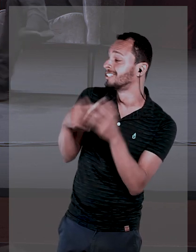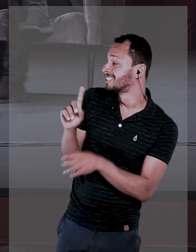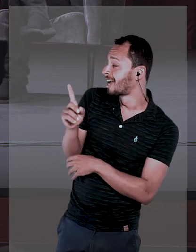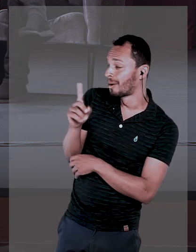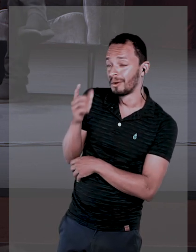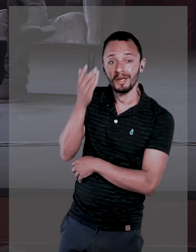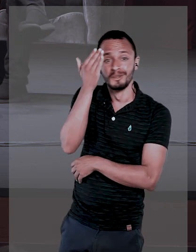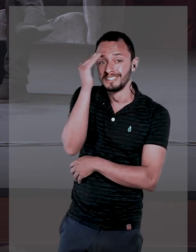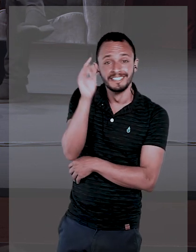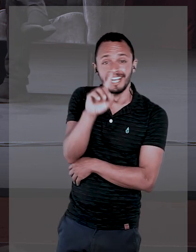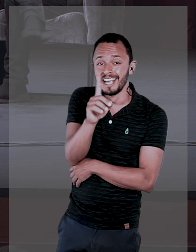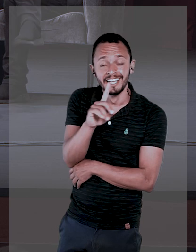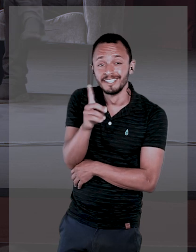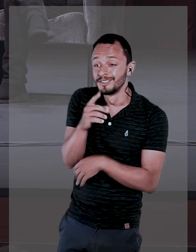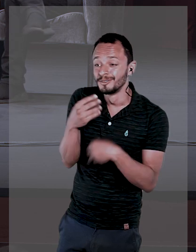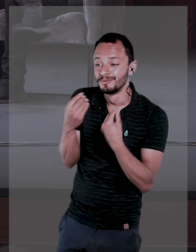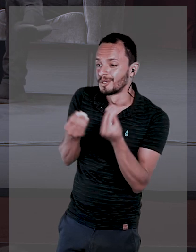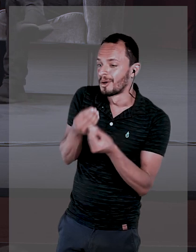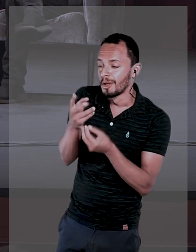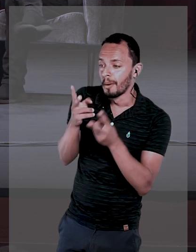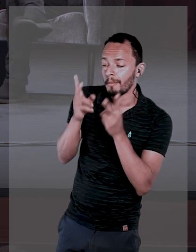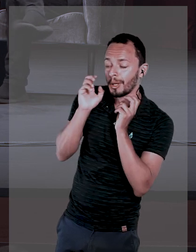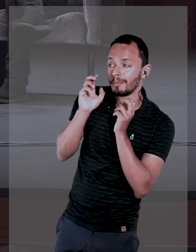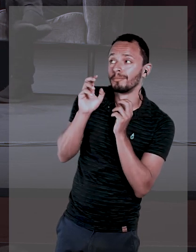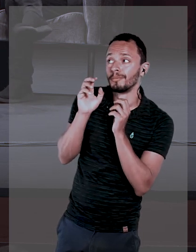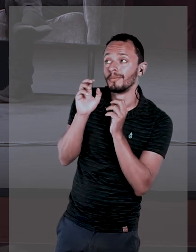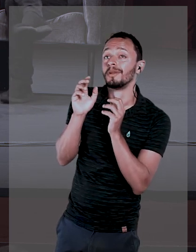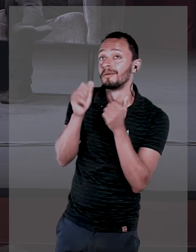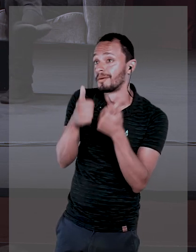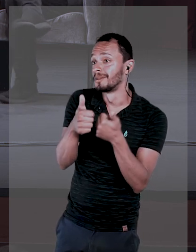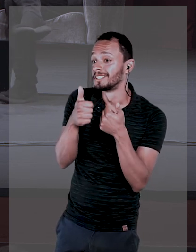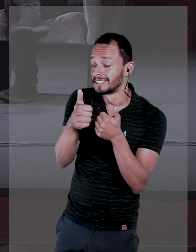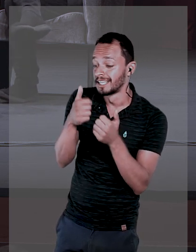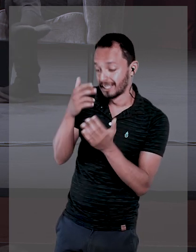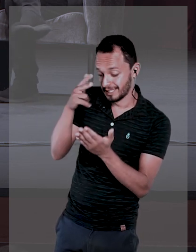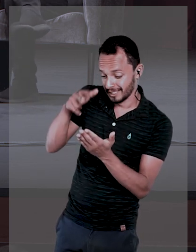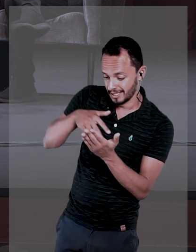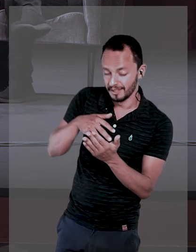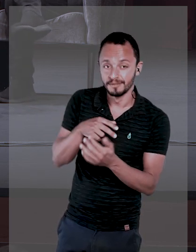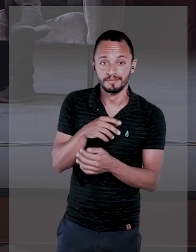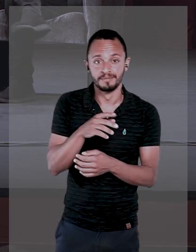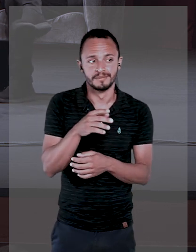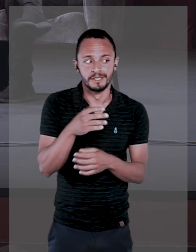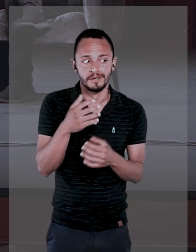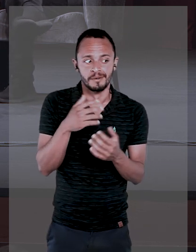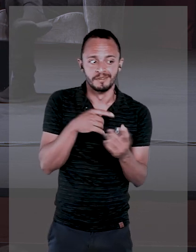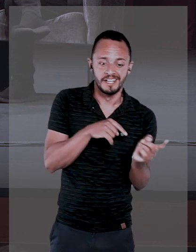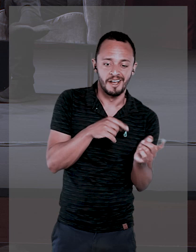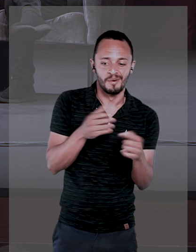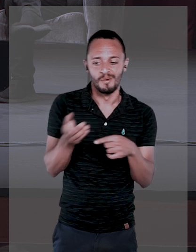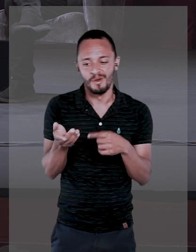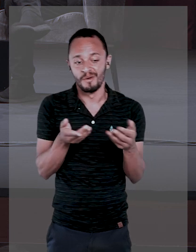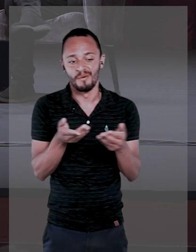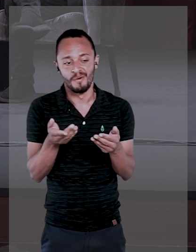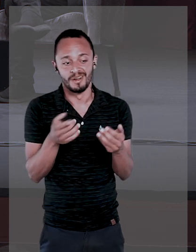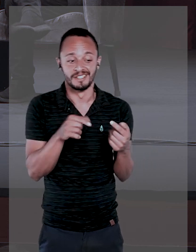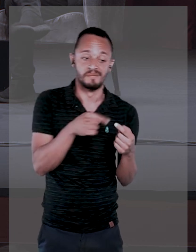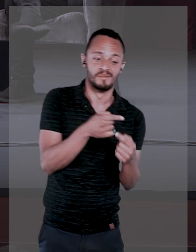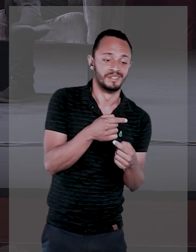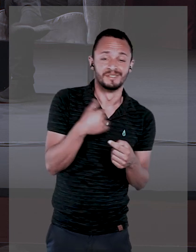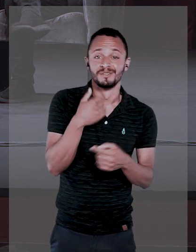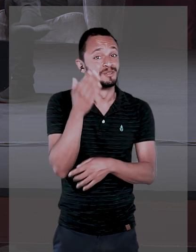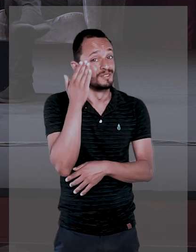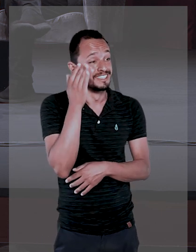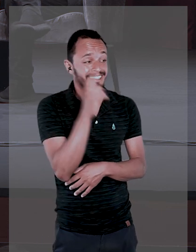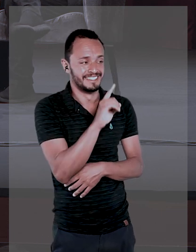Vocês pensam que eu sou músico, eu não sou músico. Eu não entendo nada do que ele está a fazer. Eu ouço, mas eu não entendo nada. Se a ideia é você entrar